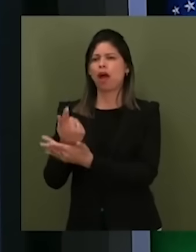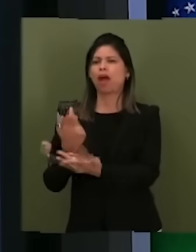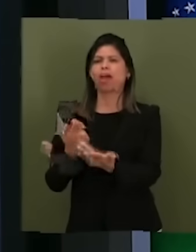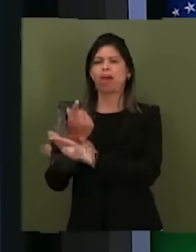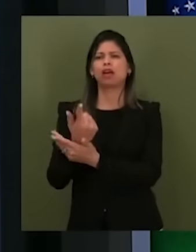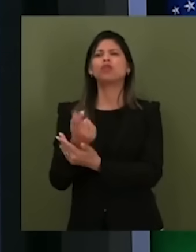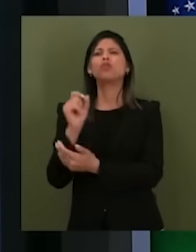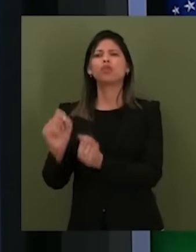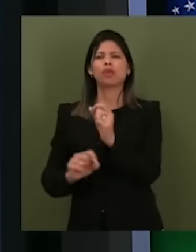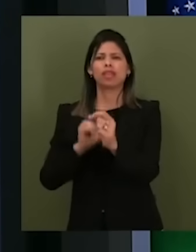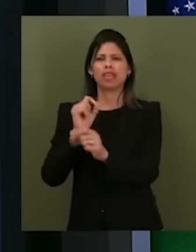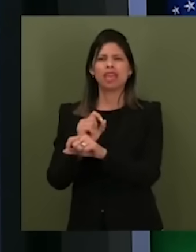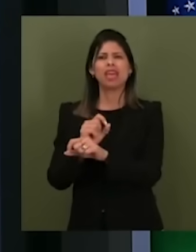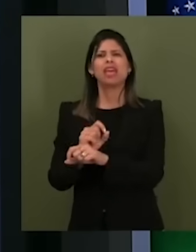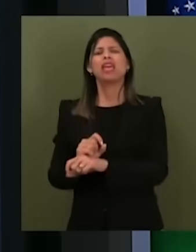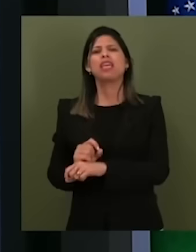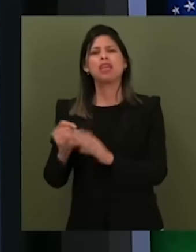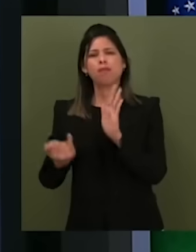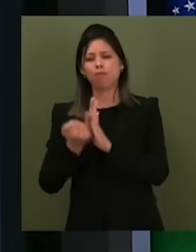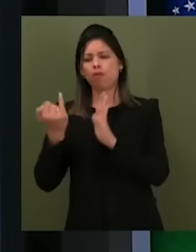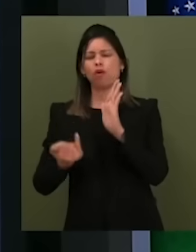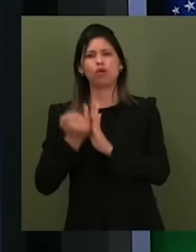para manter essa casa, que é um elefante parado.